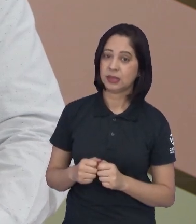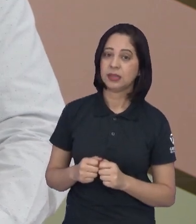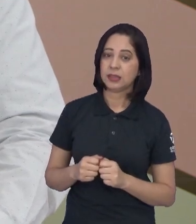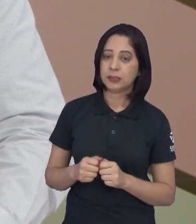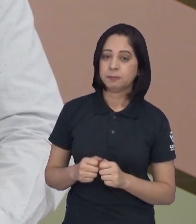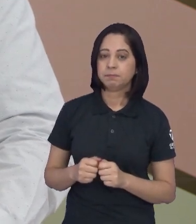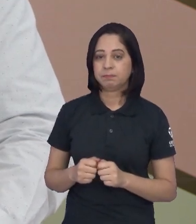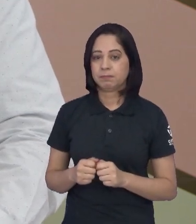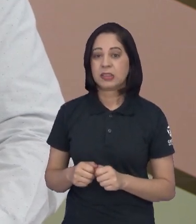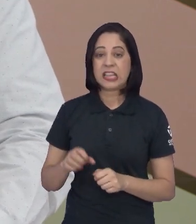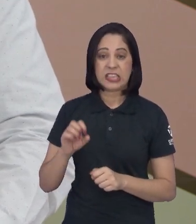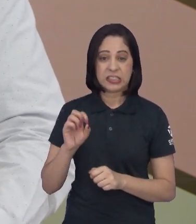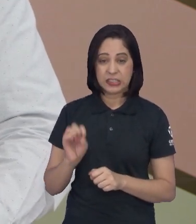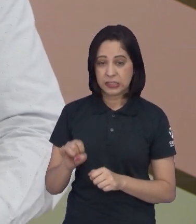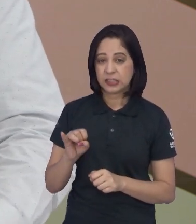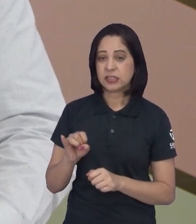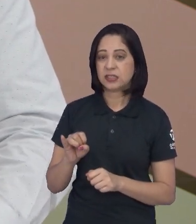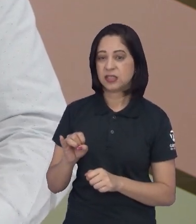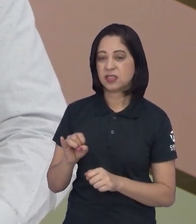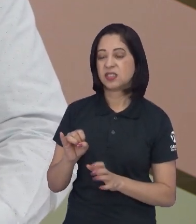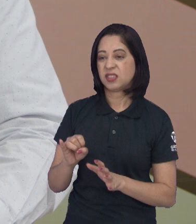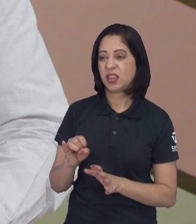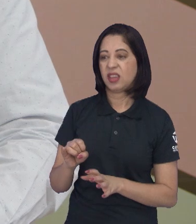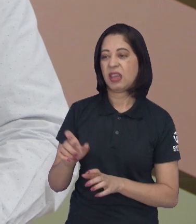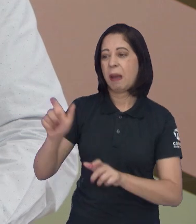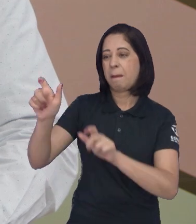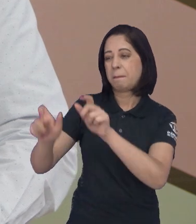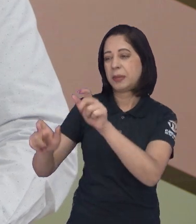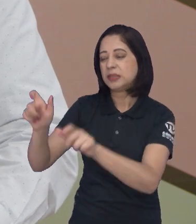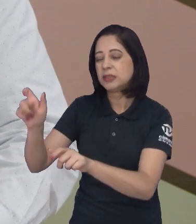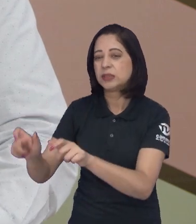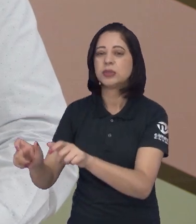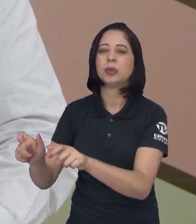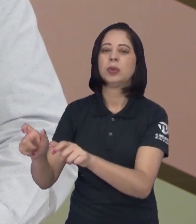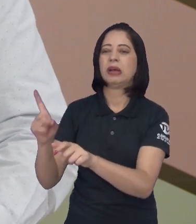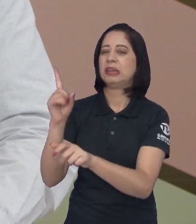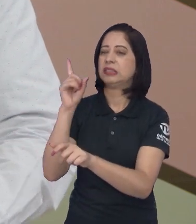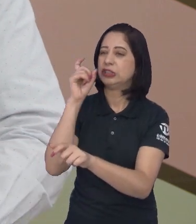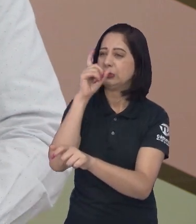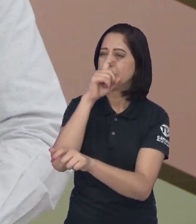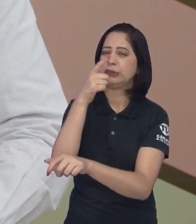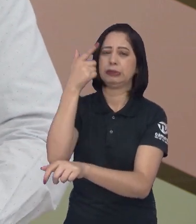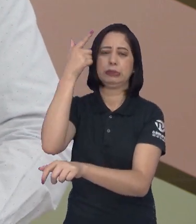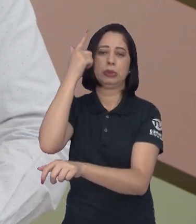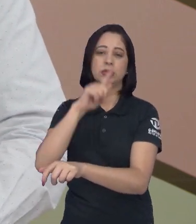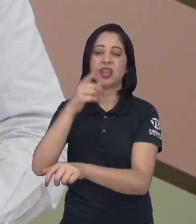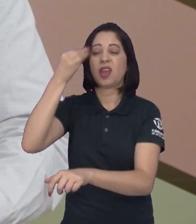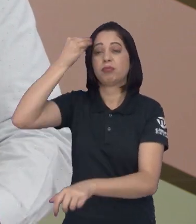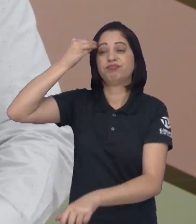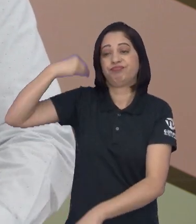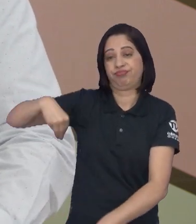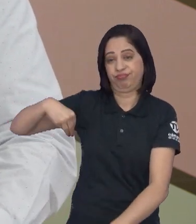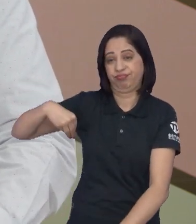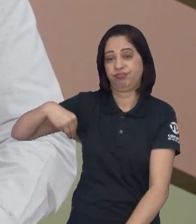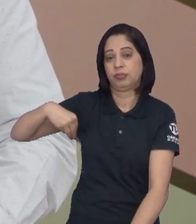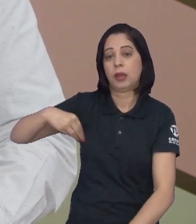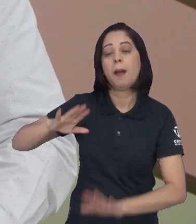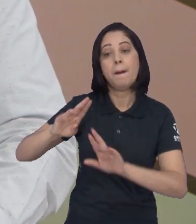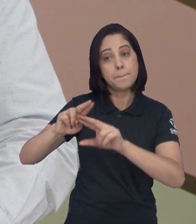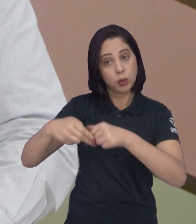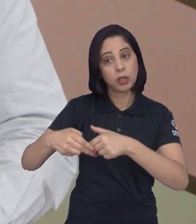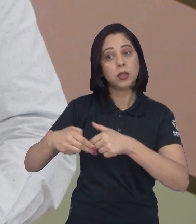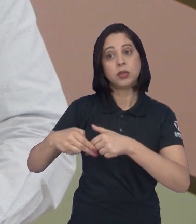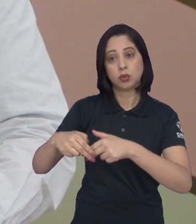de exercício que te dificulte muito a vida vamos falar assim você vai acabar desistindo Claro Então essas iniciativas